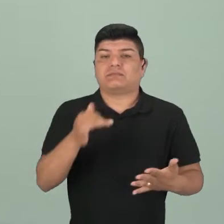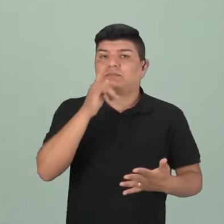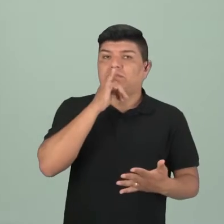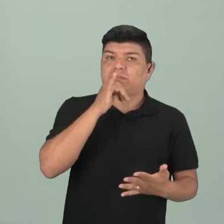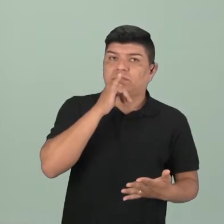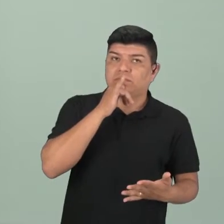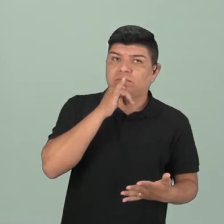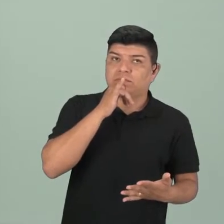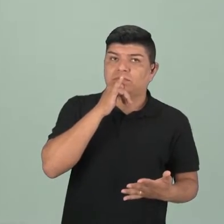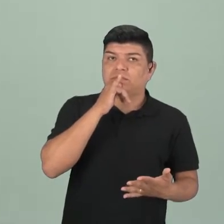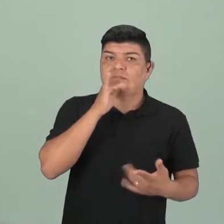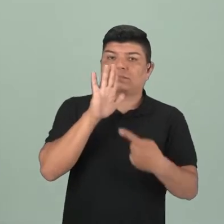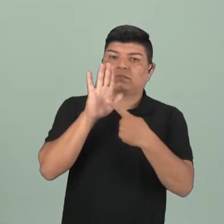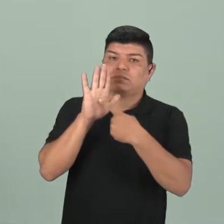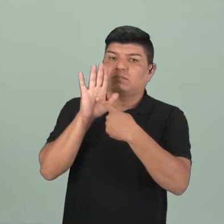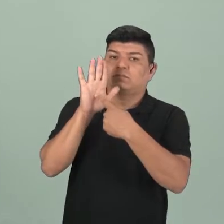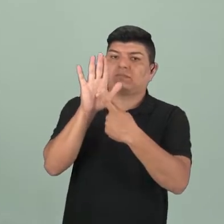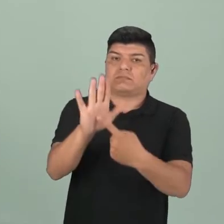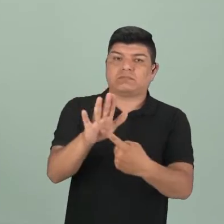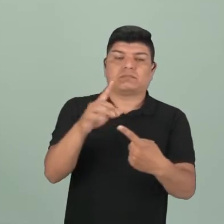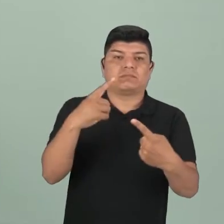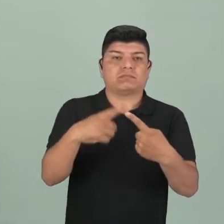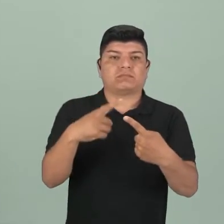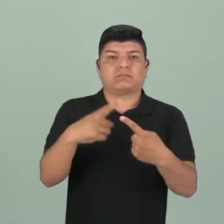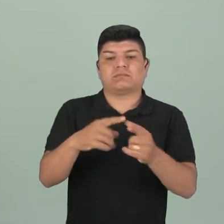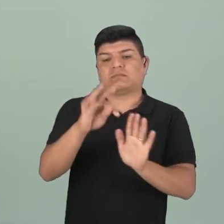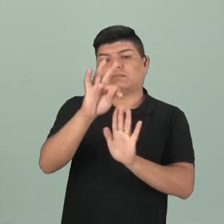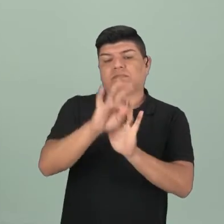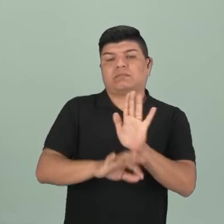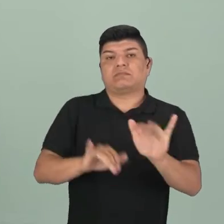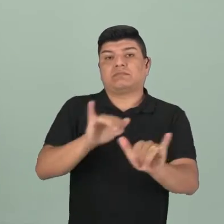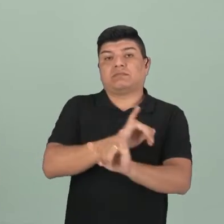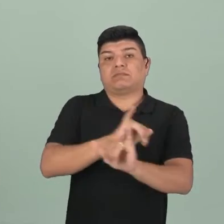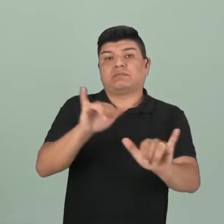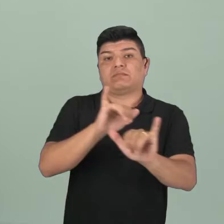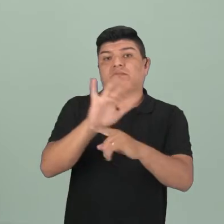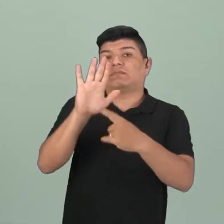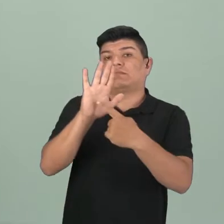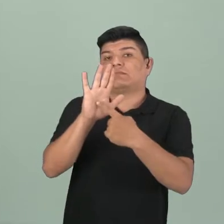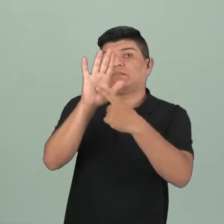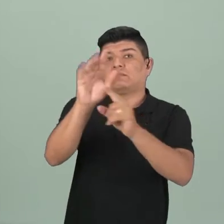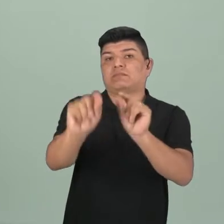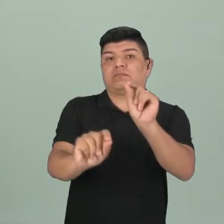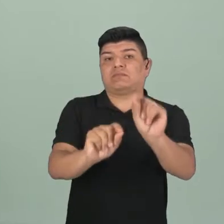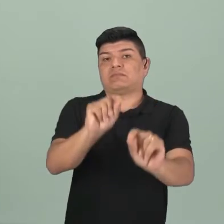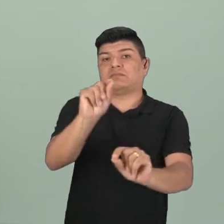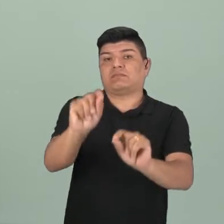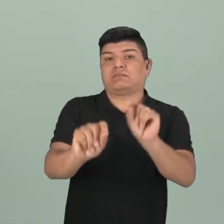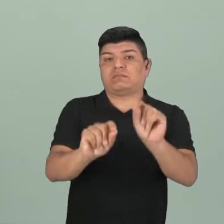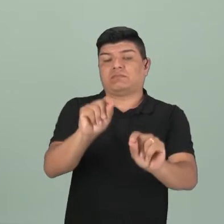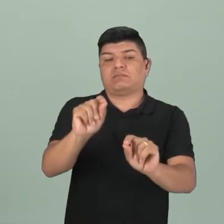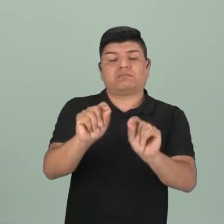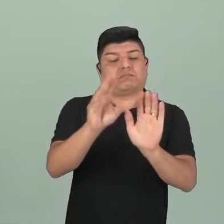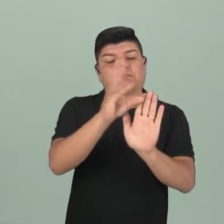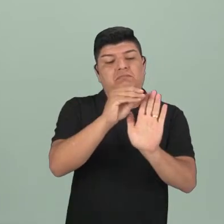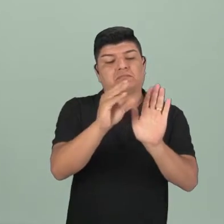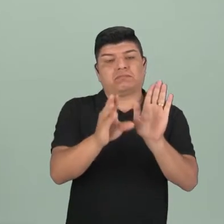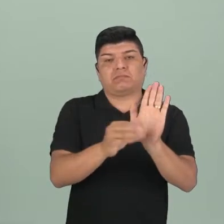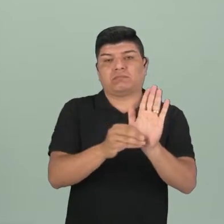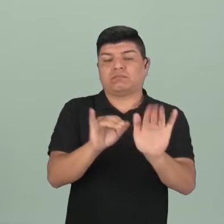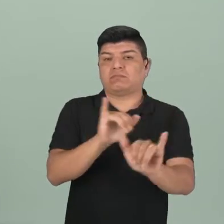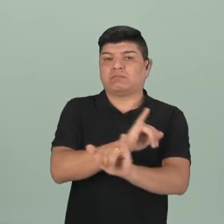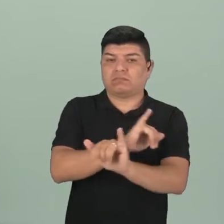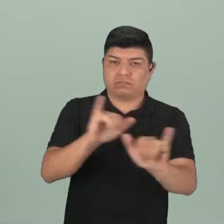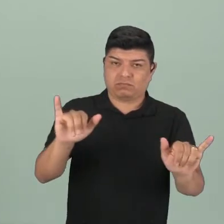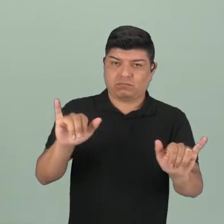né? Ele está dentro do expositivo, porque o texto informativo, ele vai expor o quê? Expor uma notícia, expor um conteúdo, expor